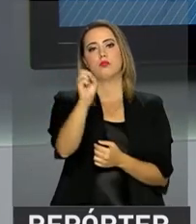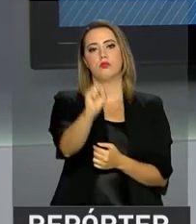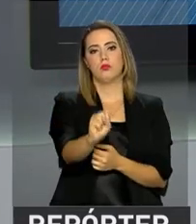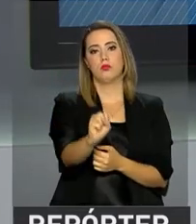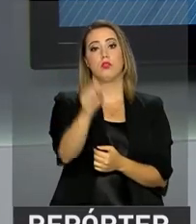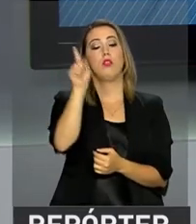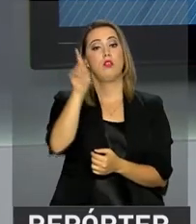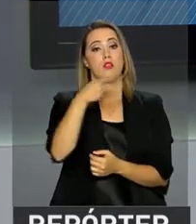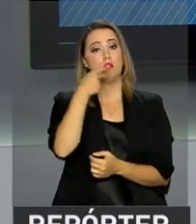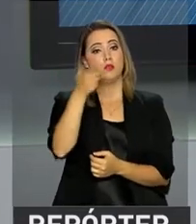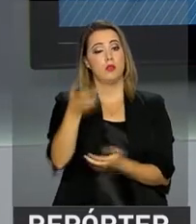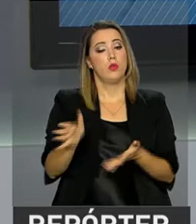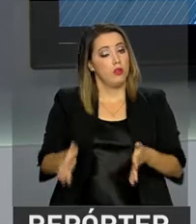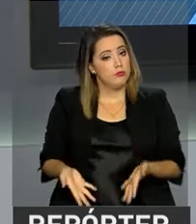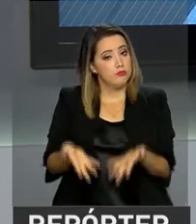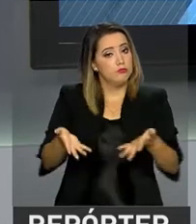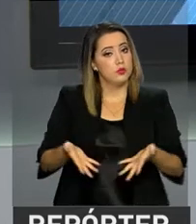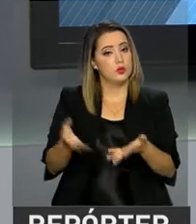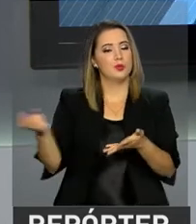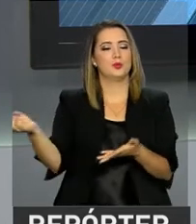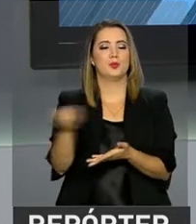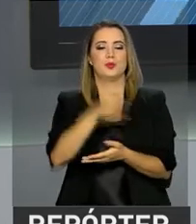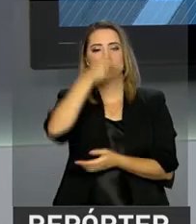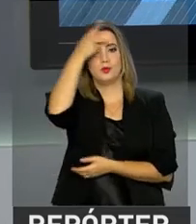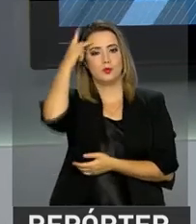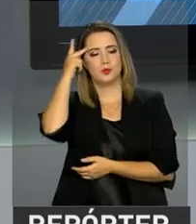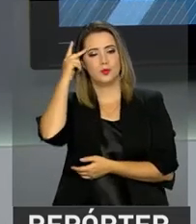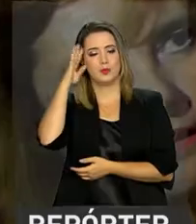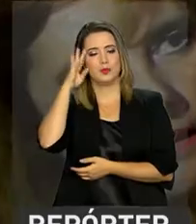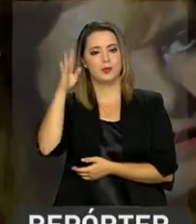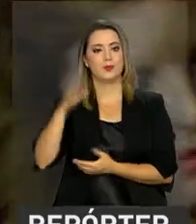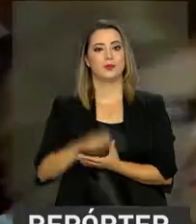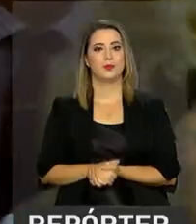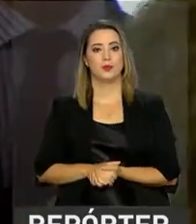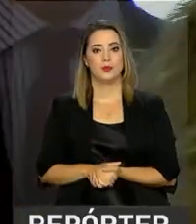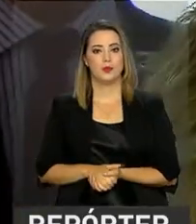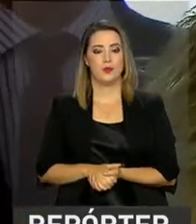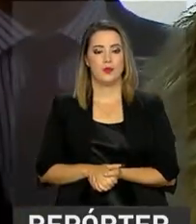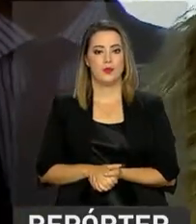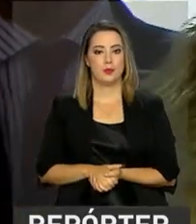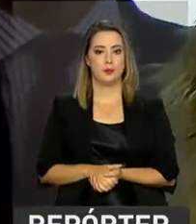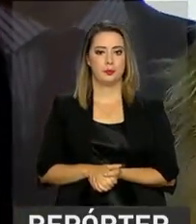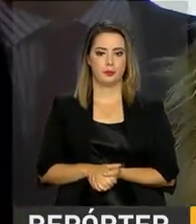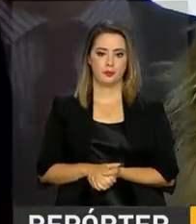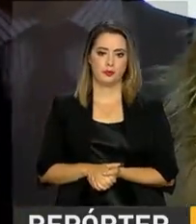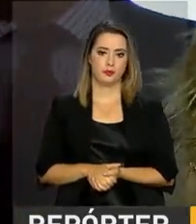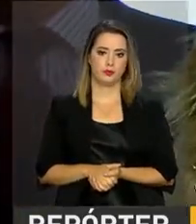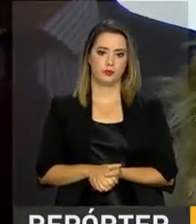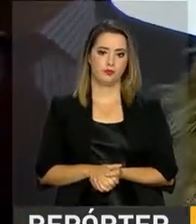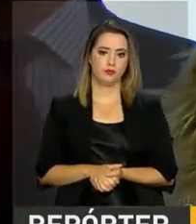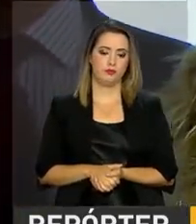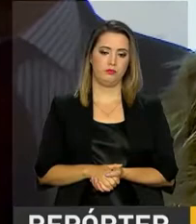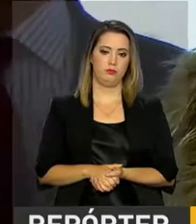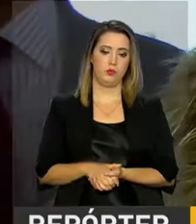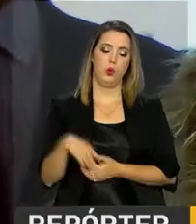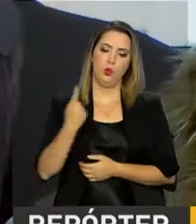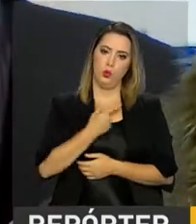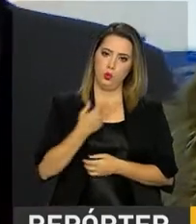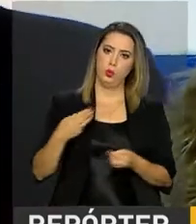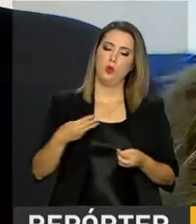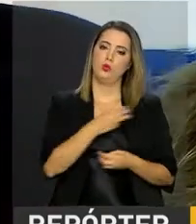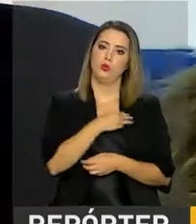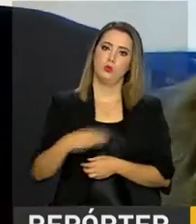destacou que é mais um incentivo para novos talentos é uma feliz a gente tinha o nosso ministério